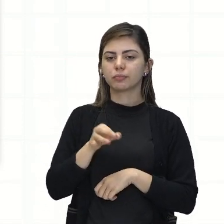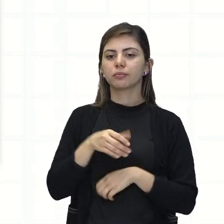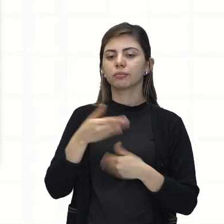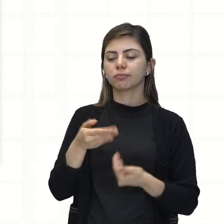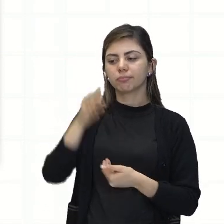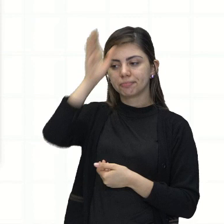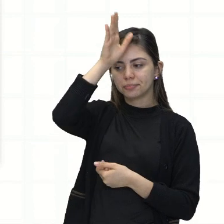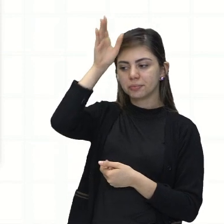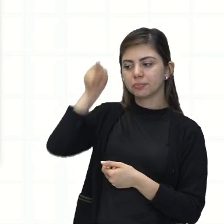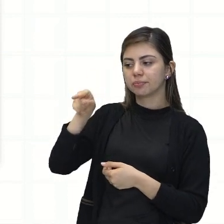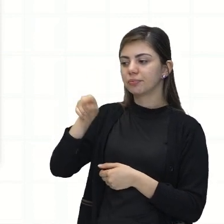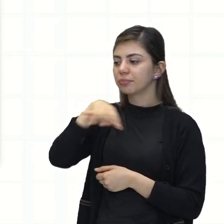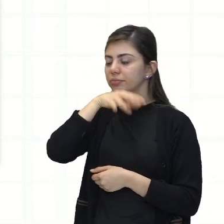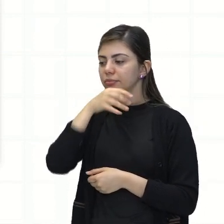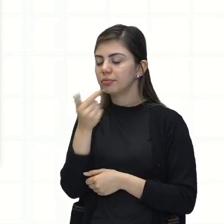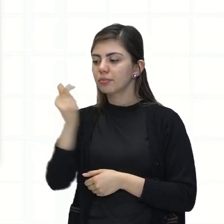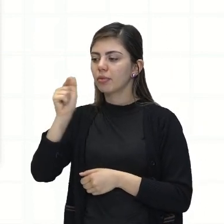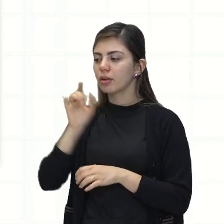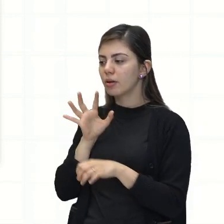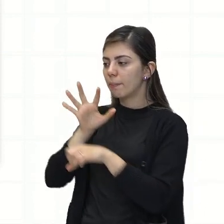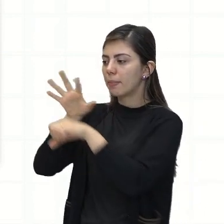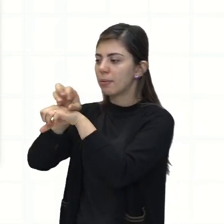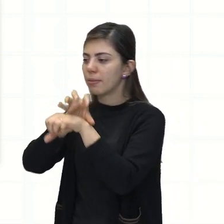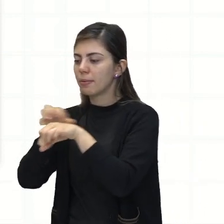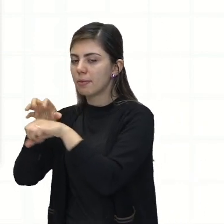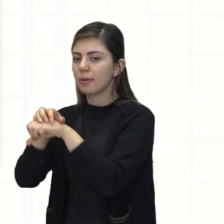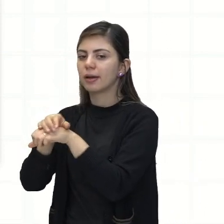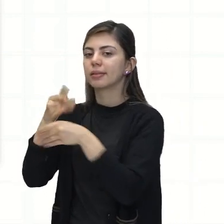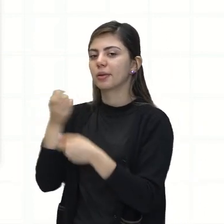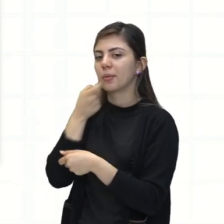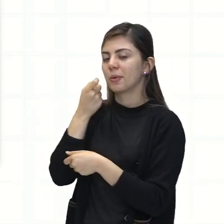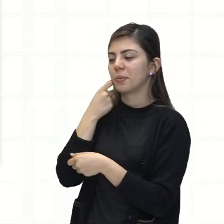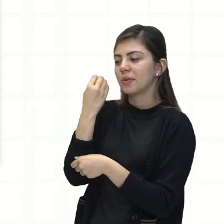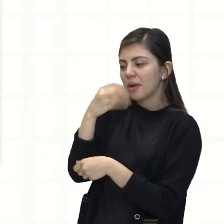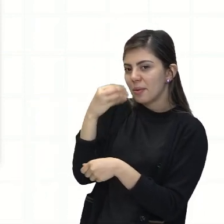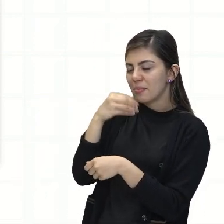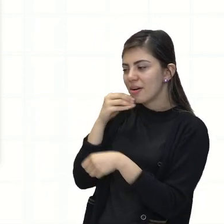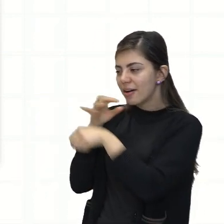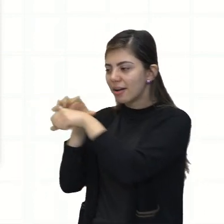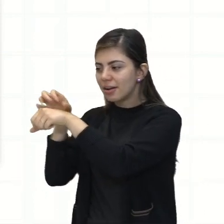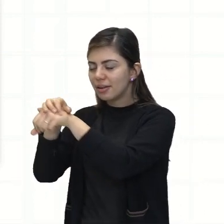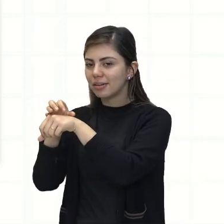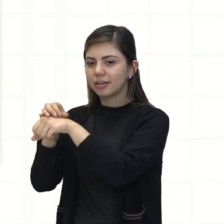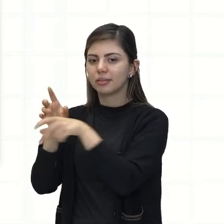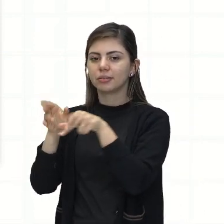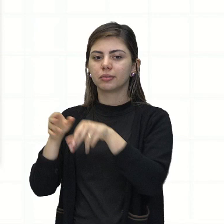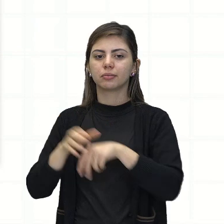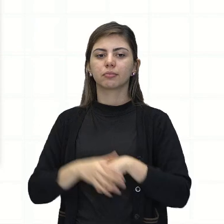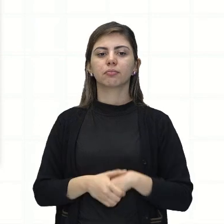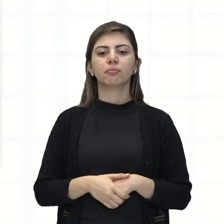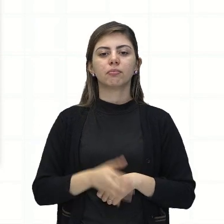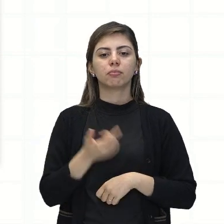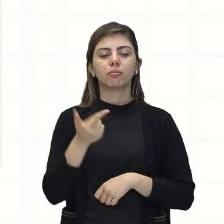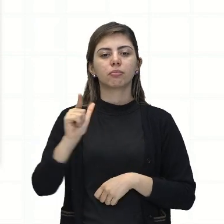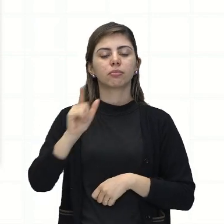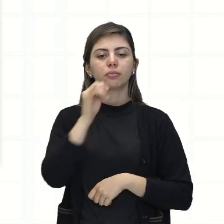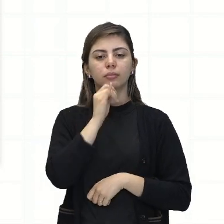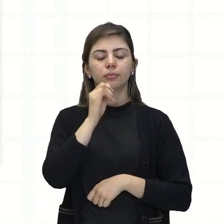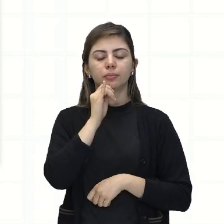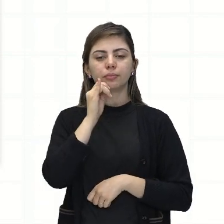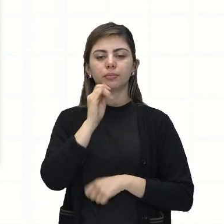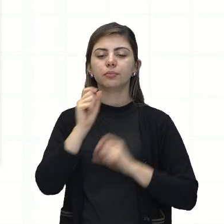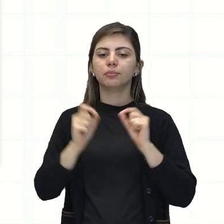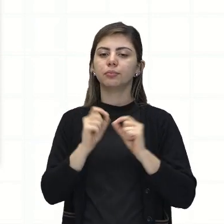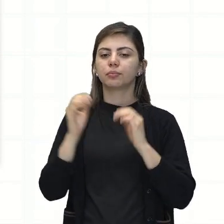redor do tubarão. Outro exemplo também de comensalismo, nós temos aí,